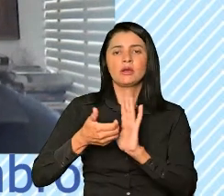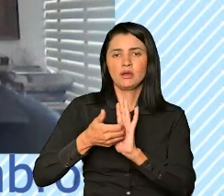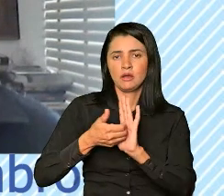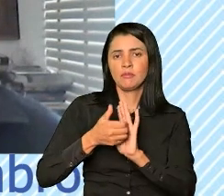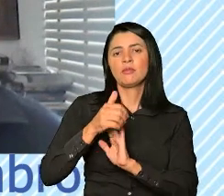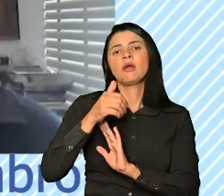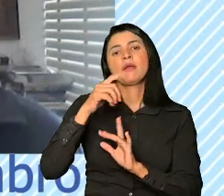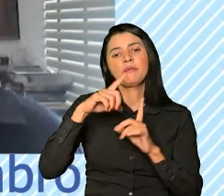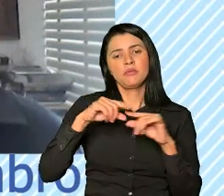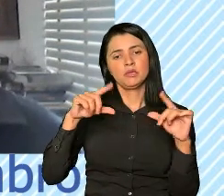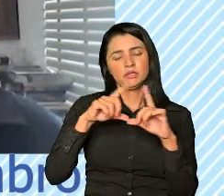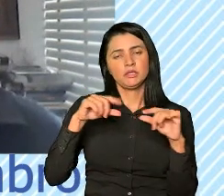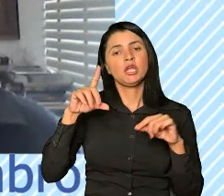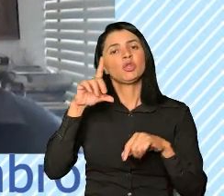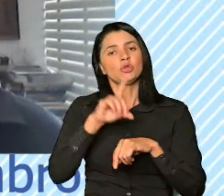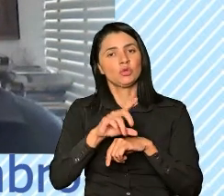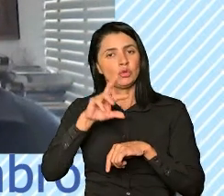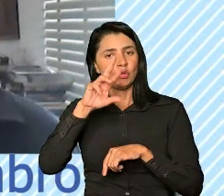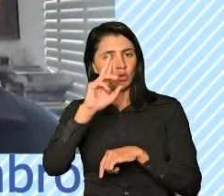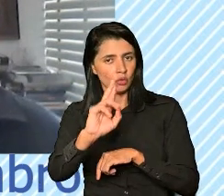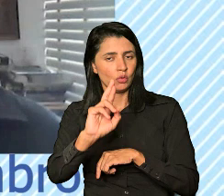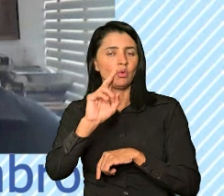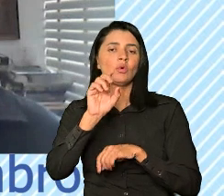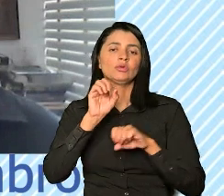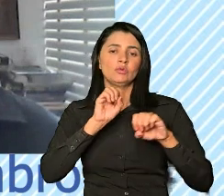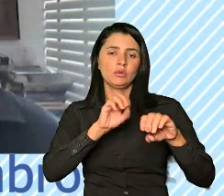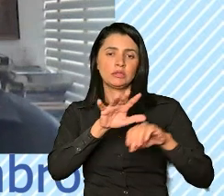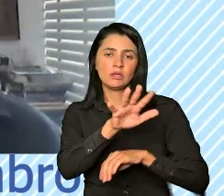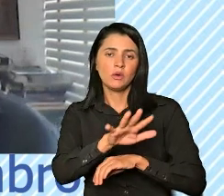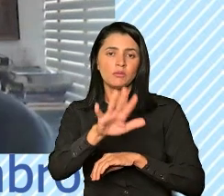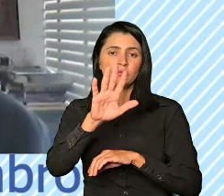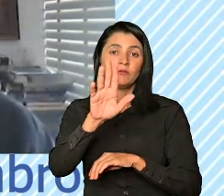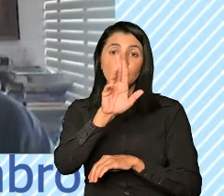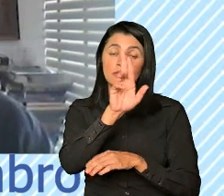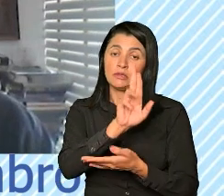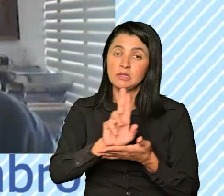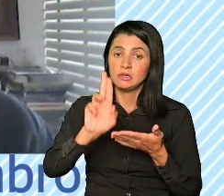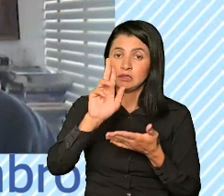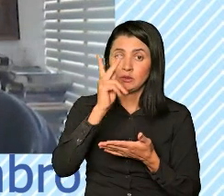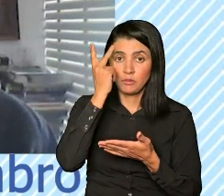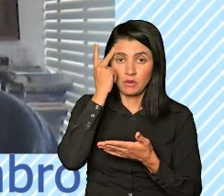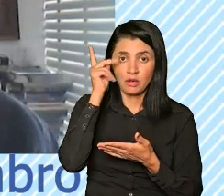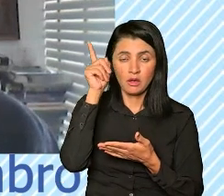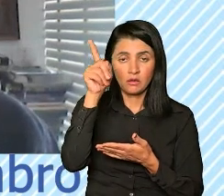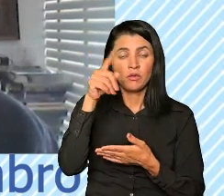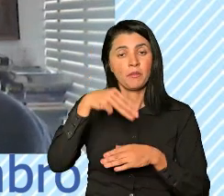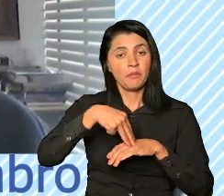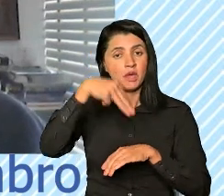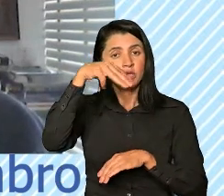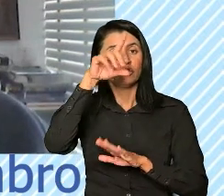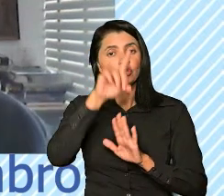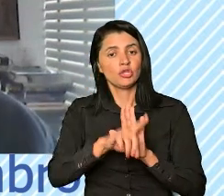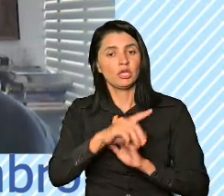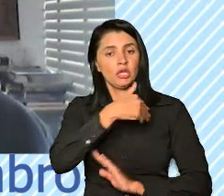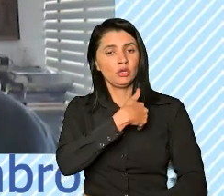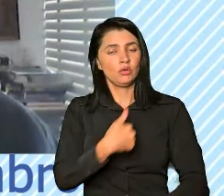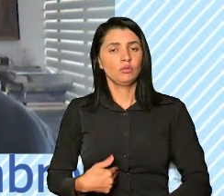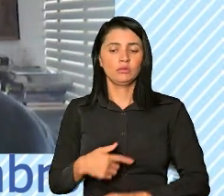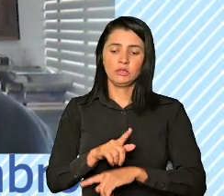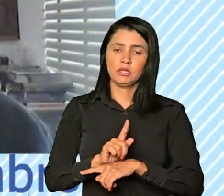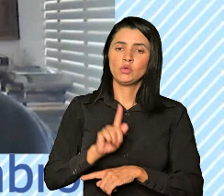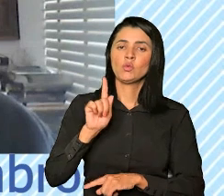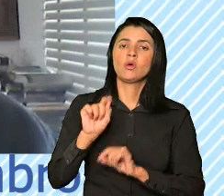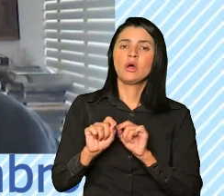em Educação pela Universidade de São Paulo, mestre em Direito Público, graduado em Direito